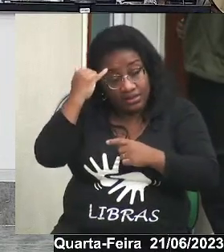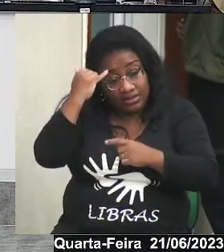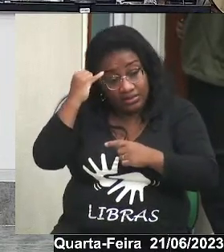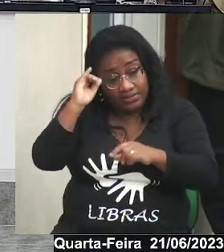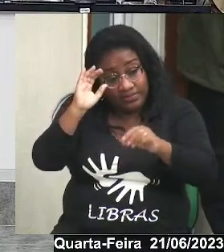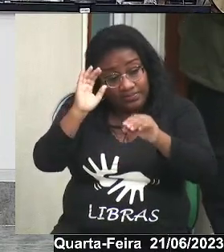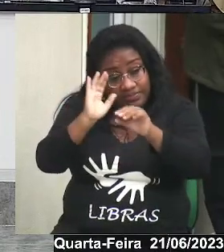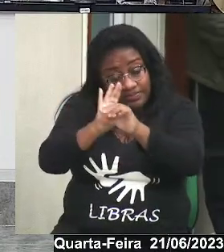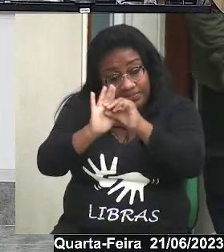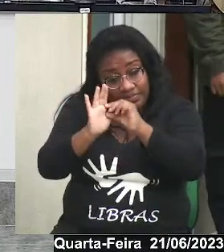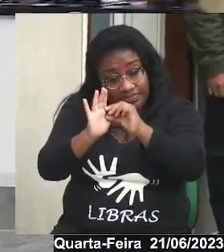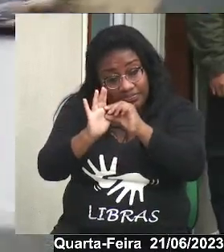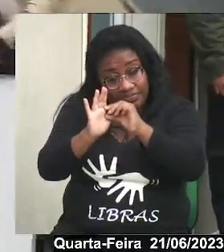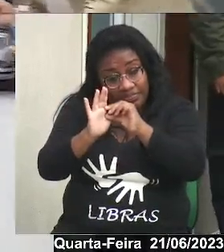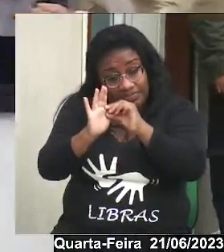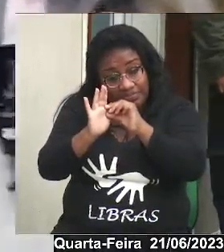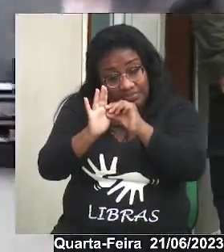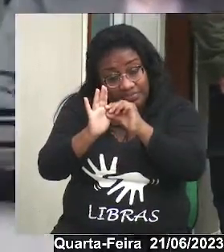Silva.